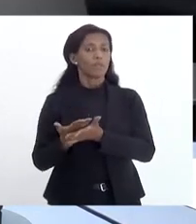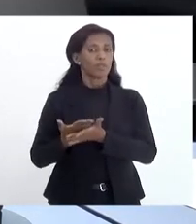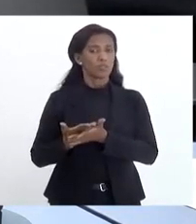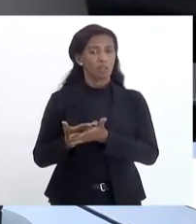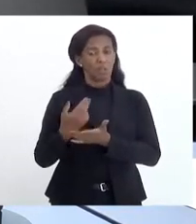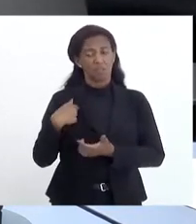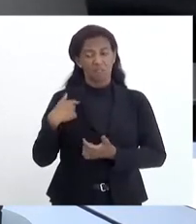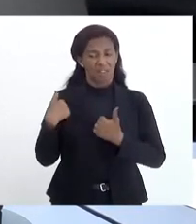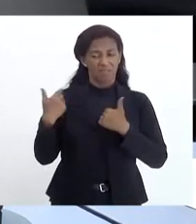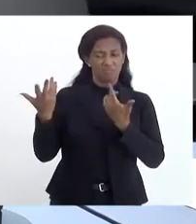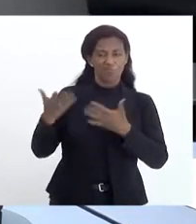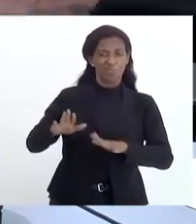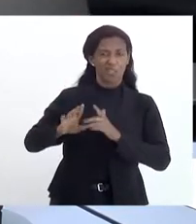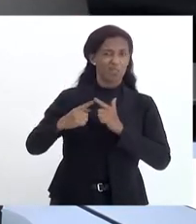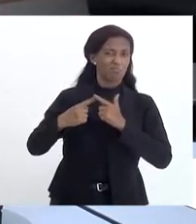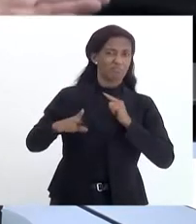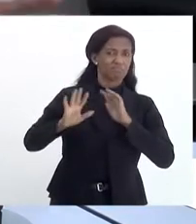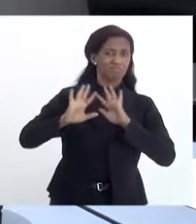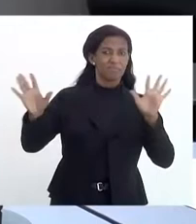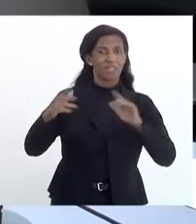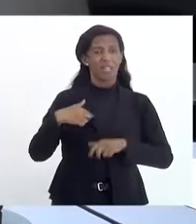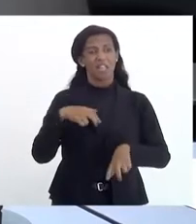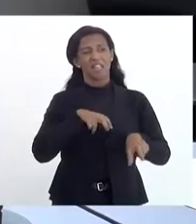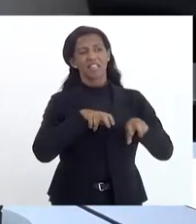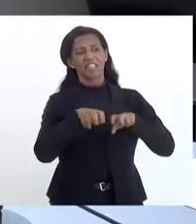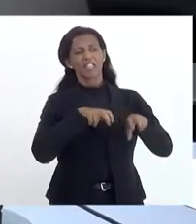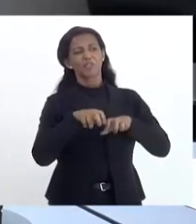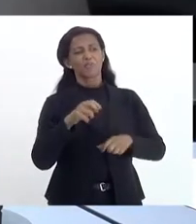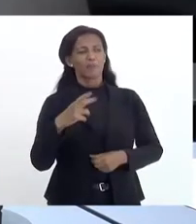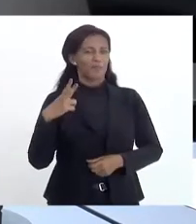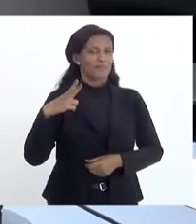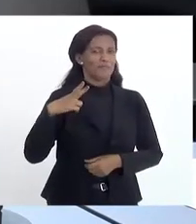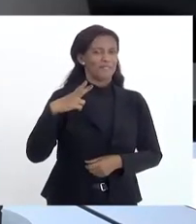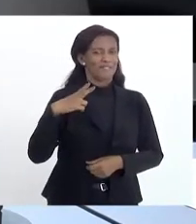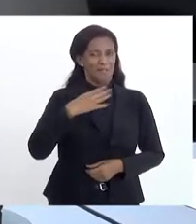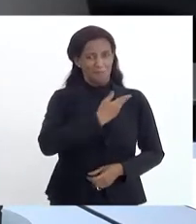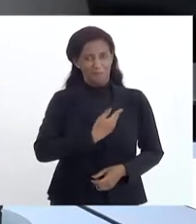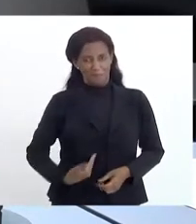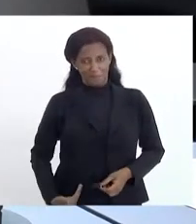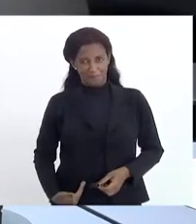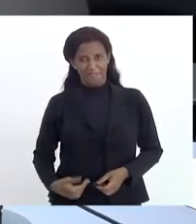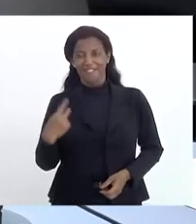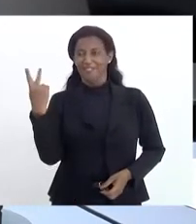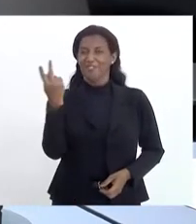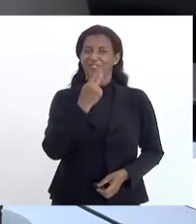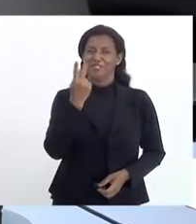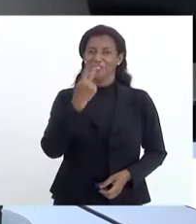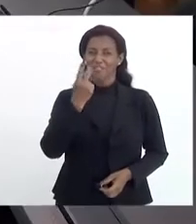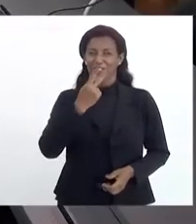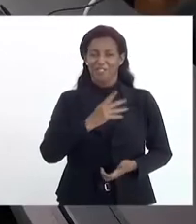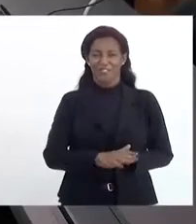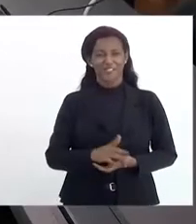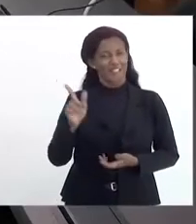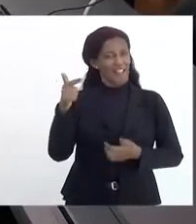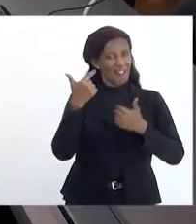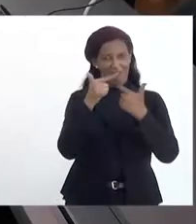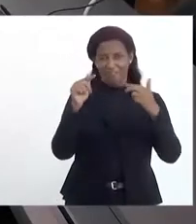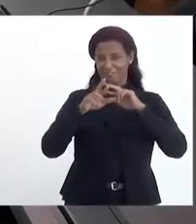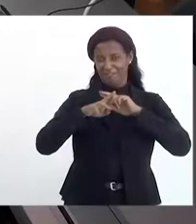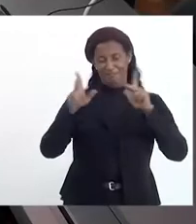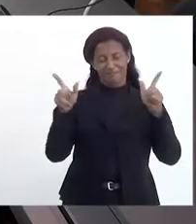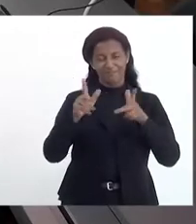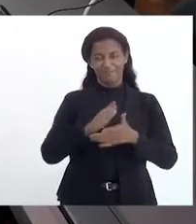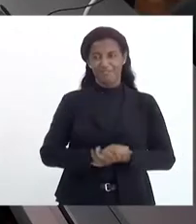tá bem, não era isso que eu quero. Mas transporte privado ou público? Eu fiz transporte público e privado. Lá não tem diferença.